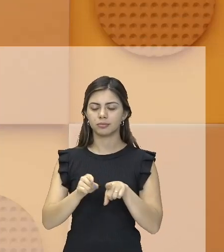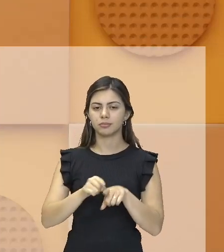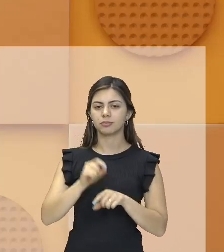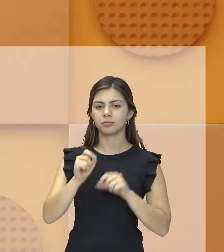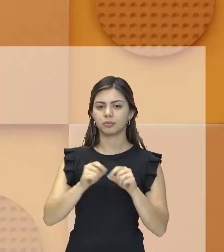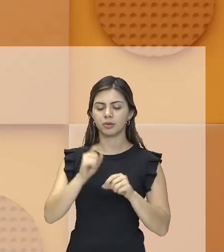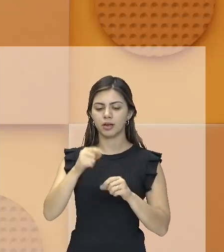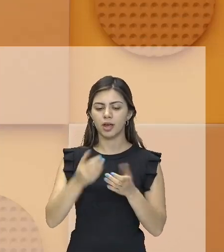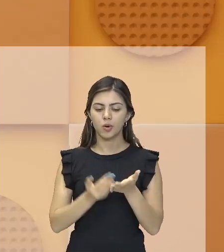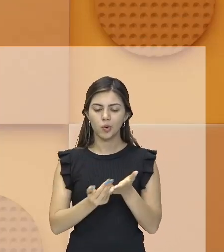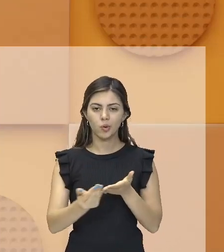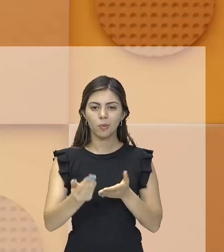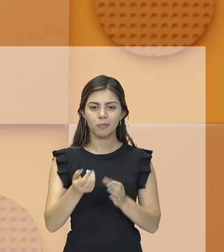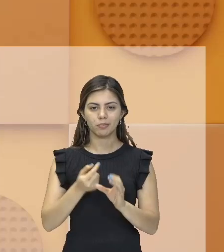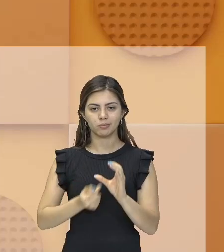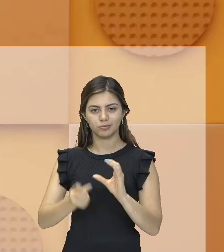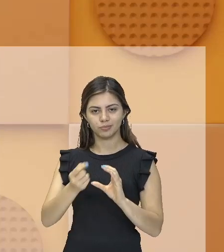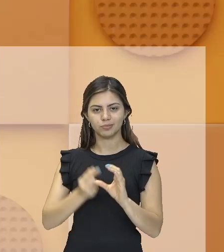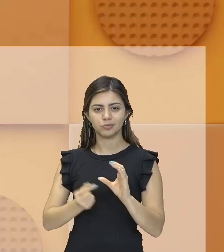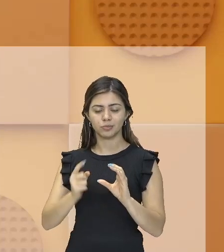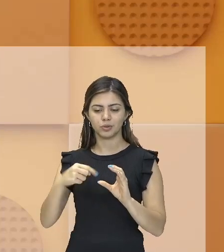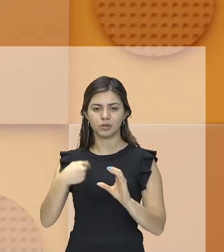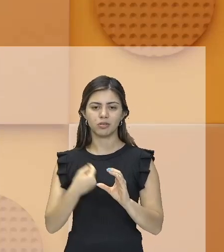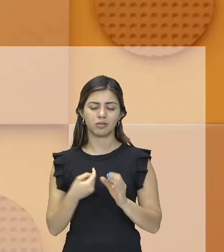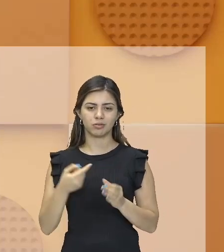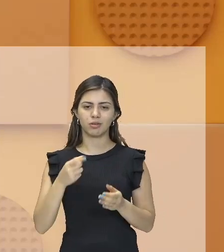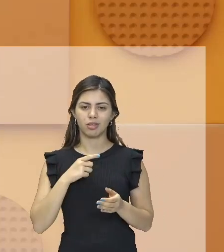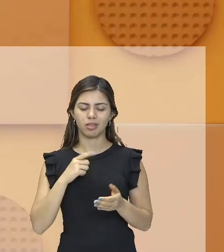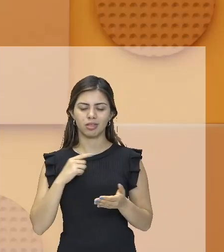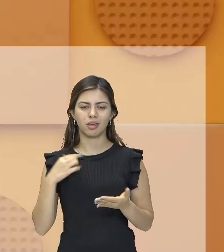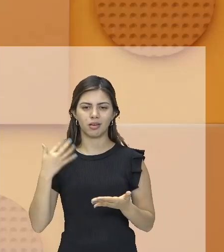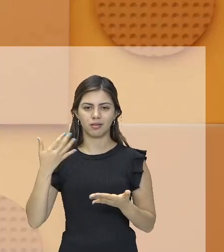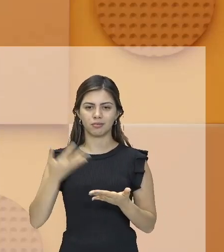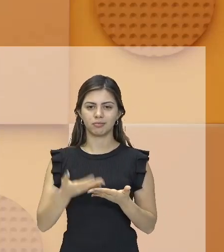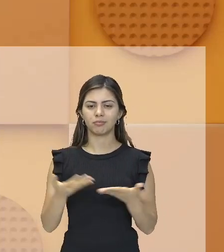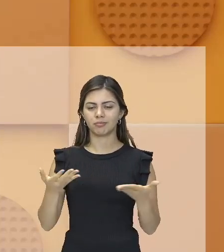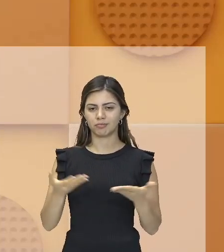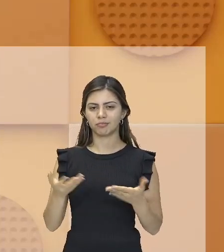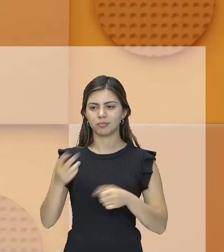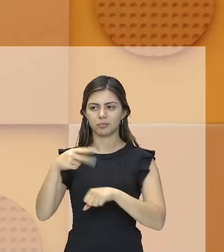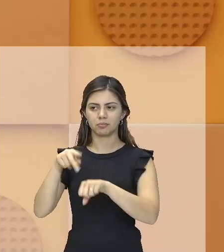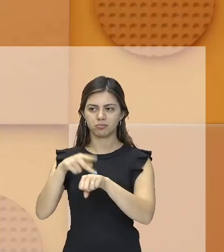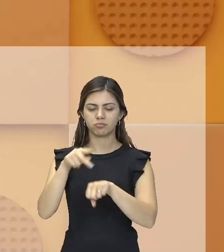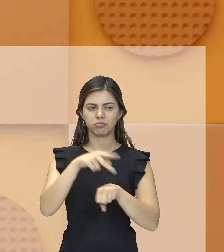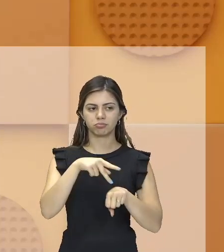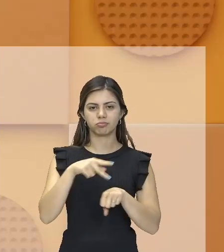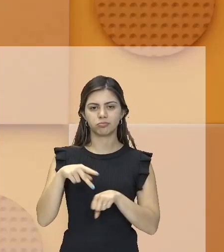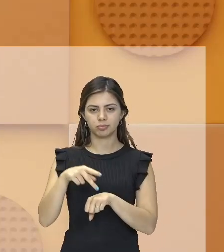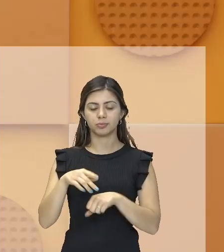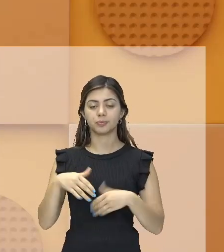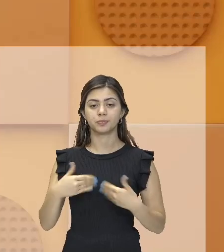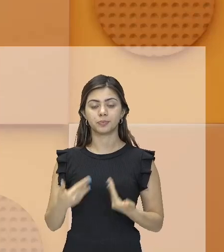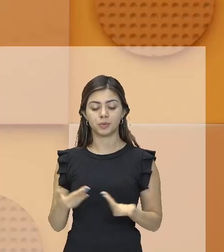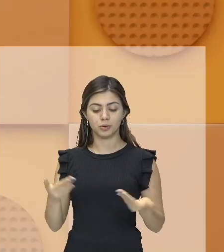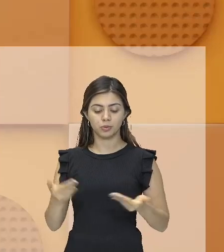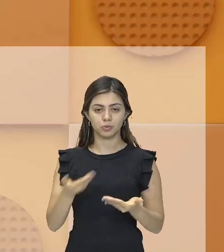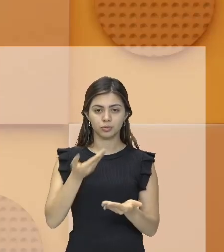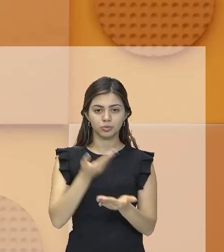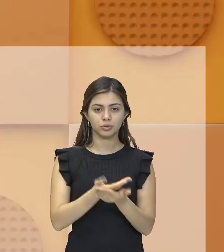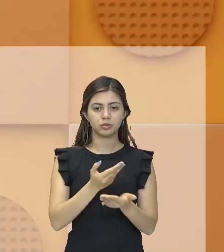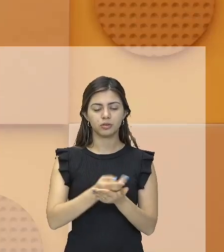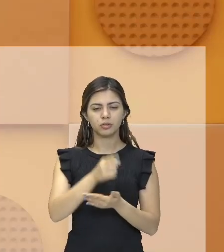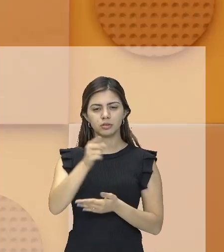o capitalismo, que é o sistema econômico adotado por muitos países atualmente. Então, nesta aula vocês observarão